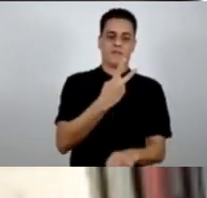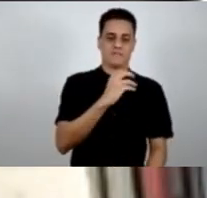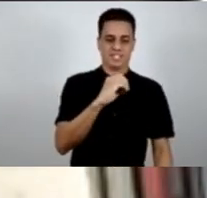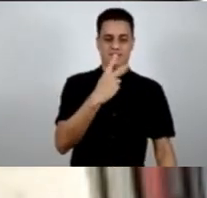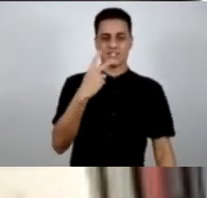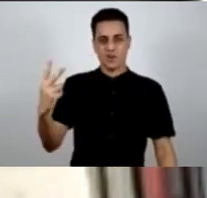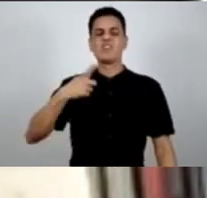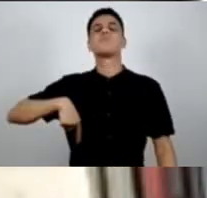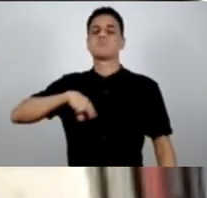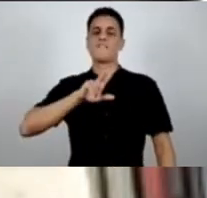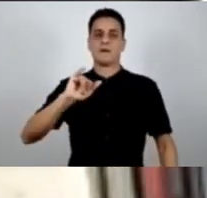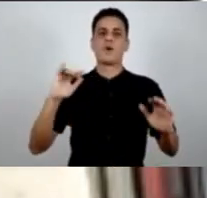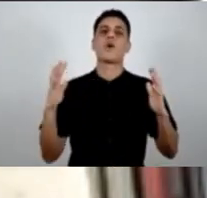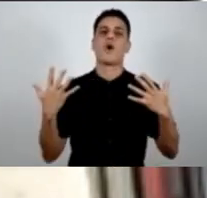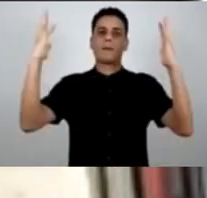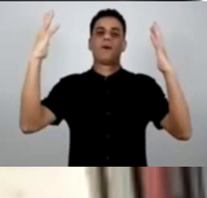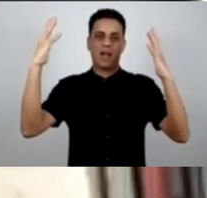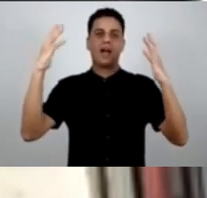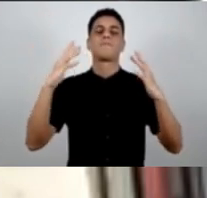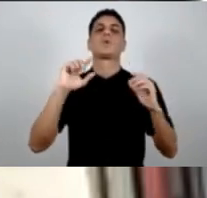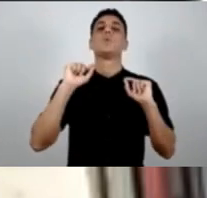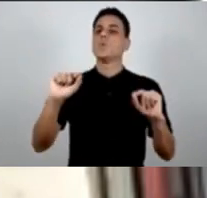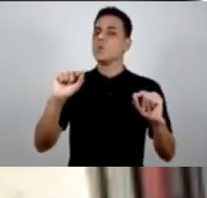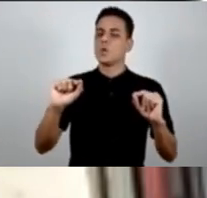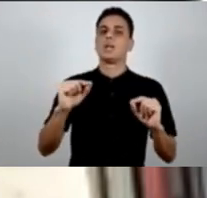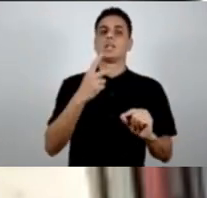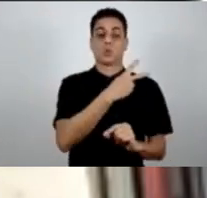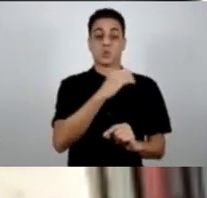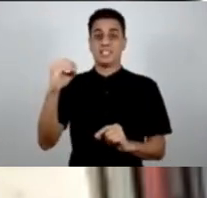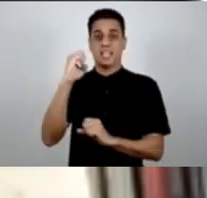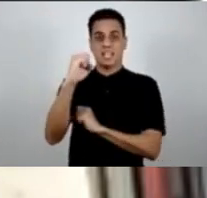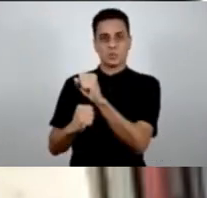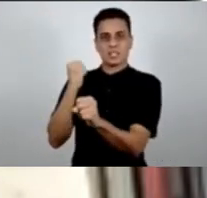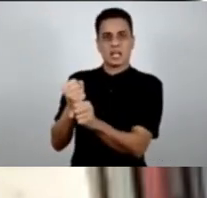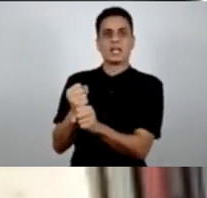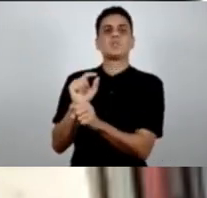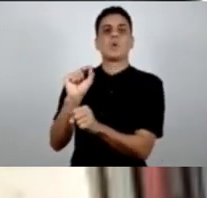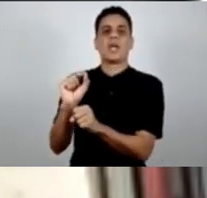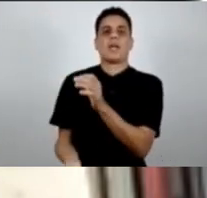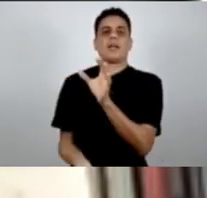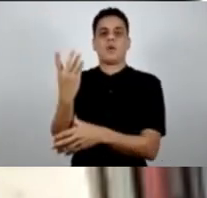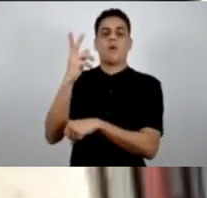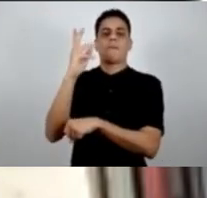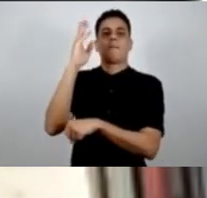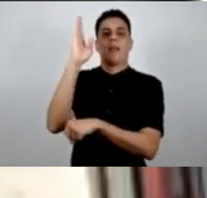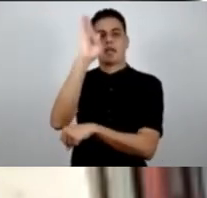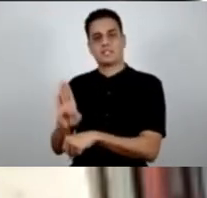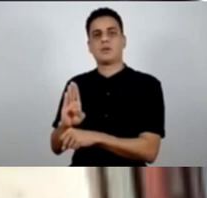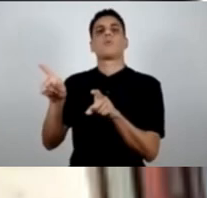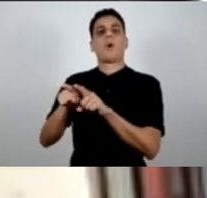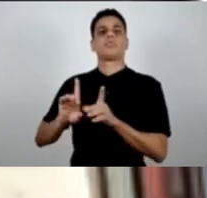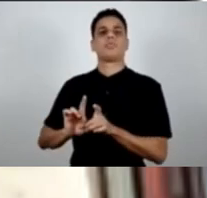comemorando os primeiros 200 anos da nossa existência como Estado independente, né? 2 séculos de